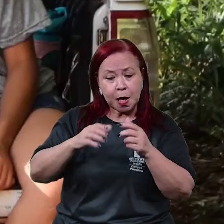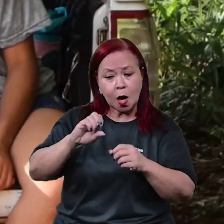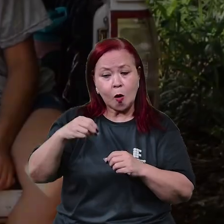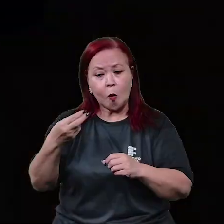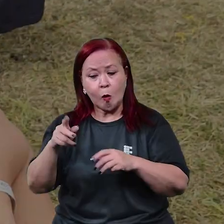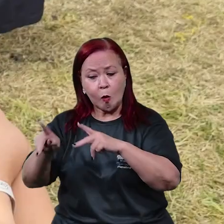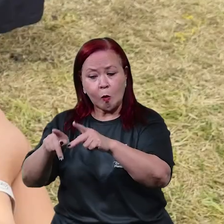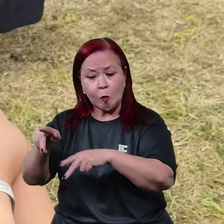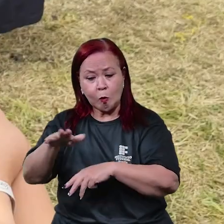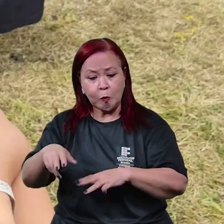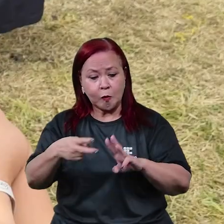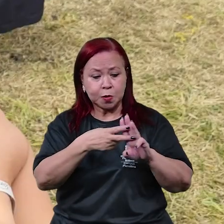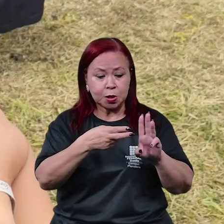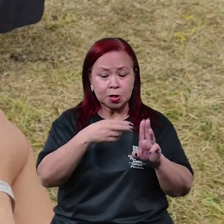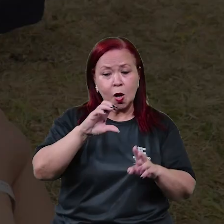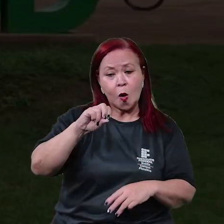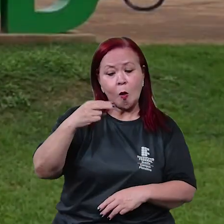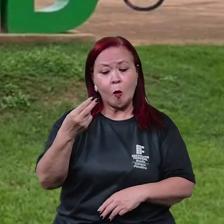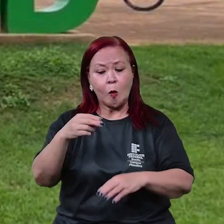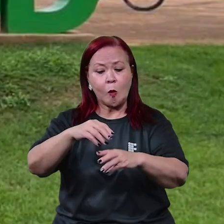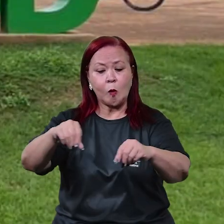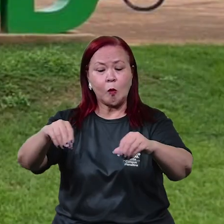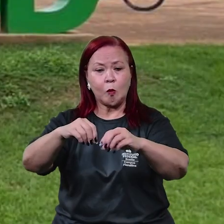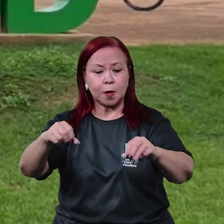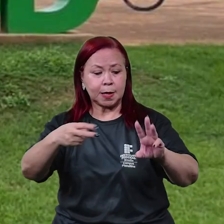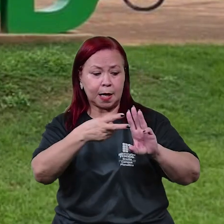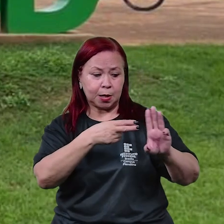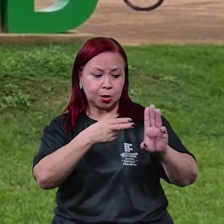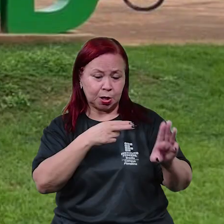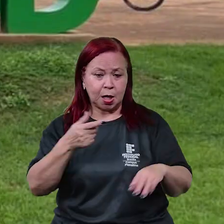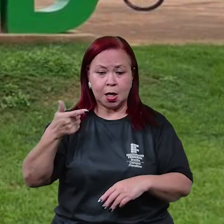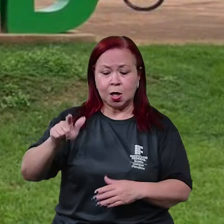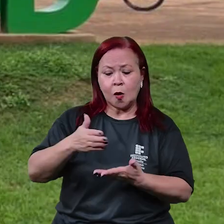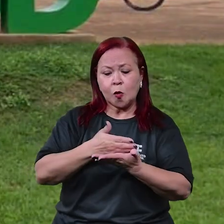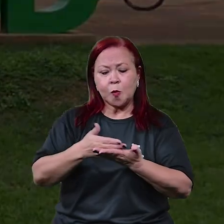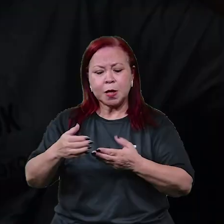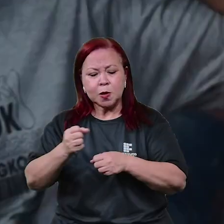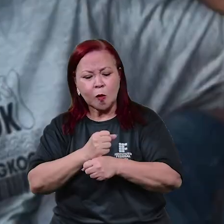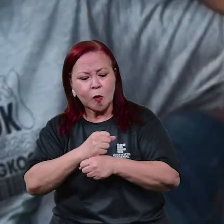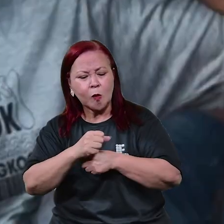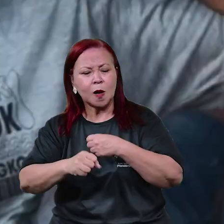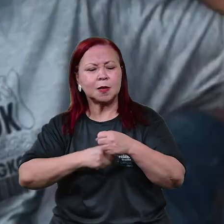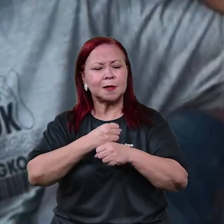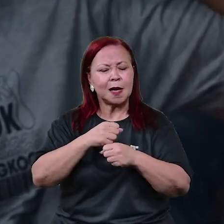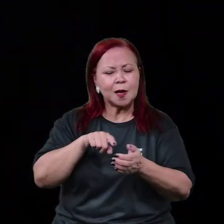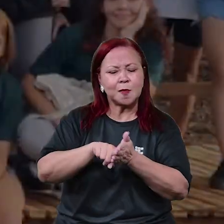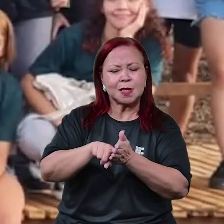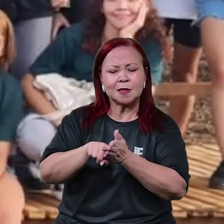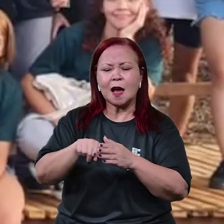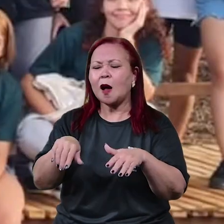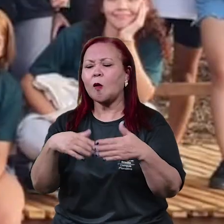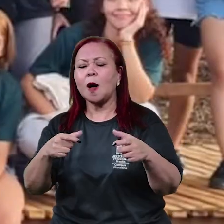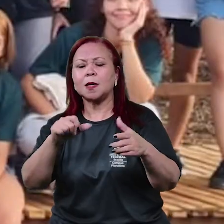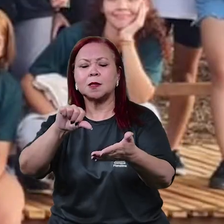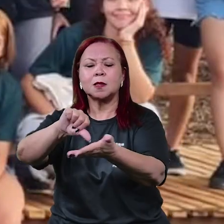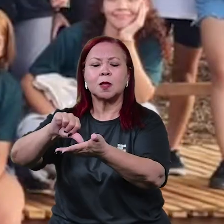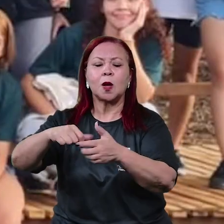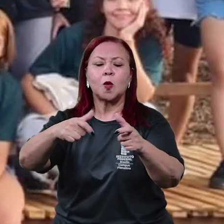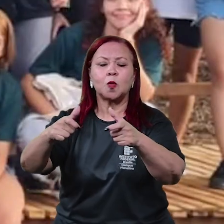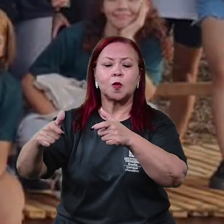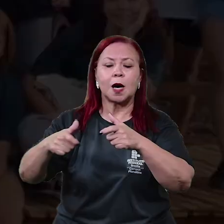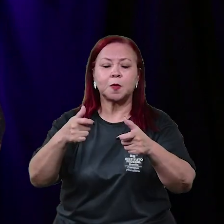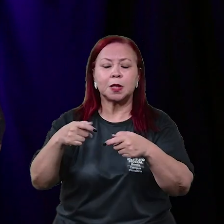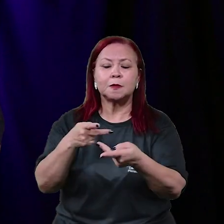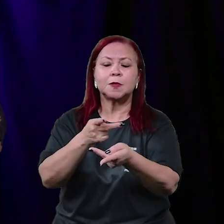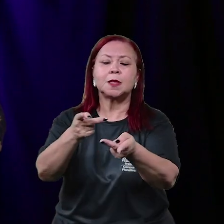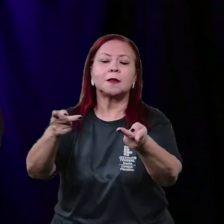público indígena ou em alguma terra indígena. E aí, de novo, a gente começou o ano inteiro a pesquisar quais eram os locais que a gente poderia ir,